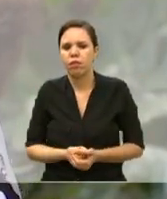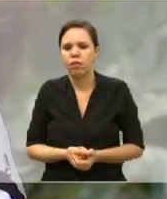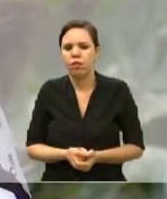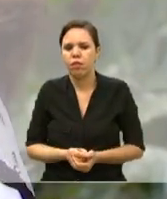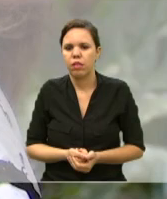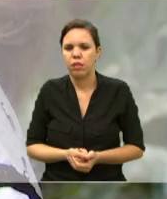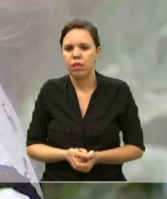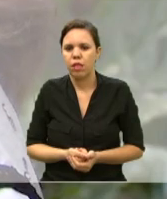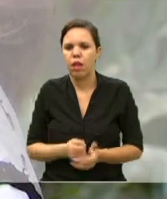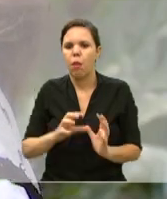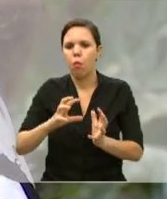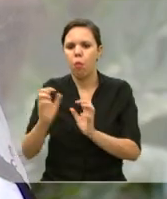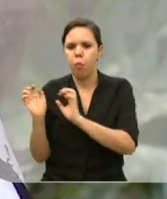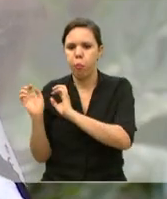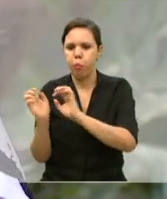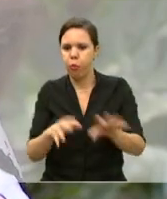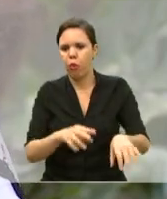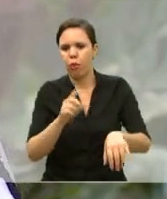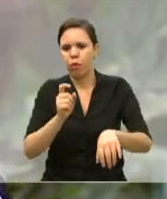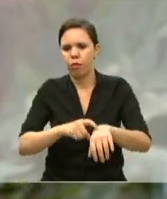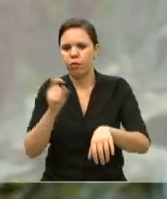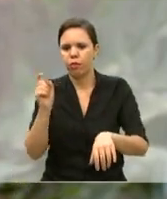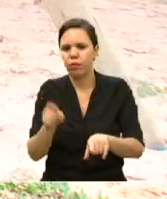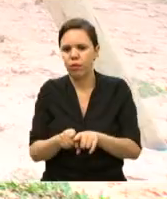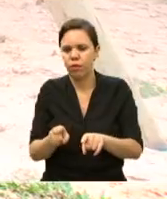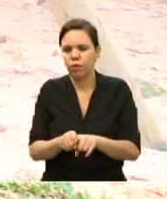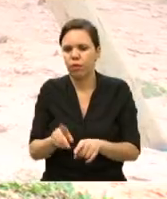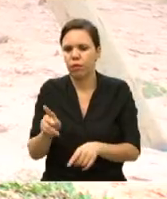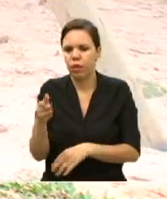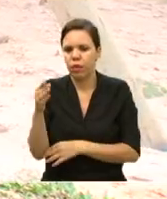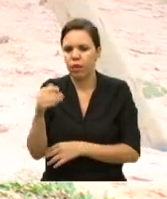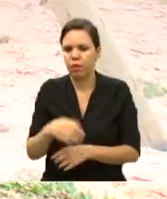de queimada, de pique-bandeira.